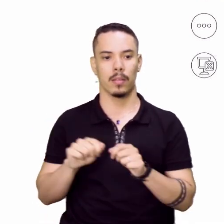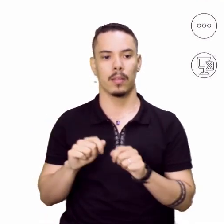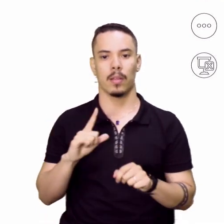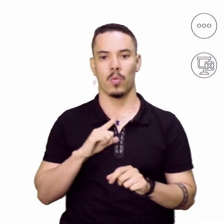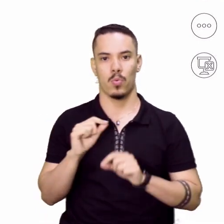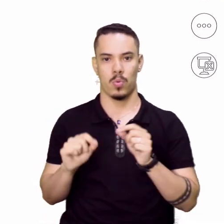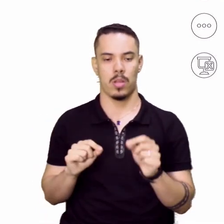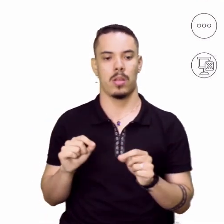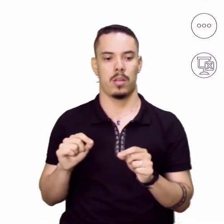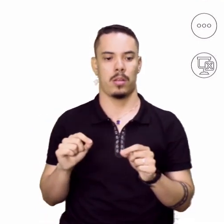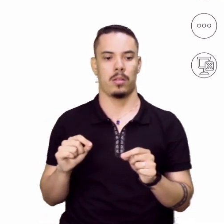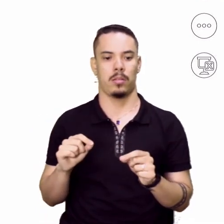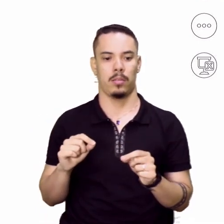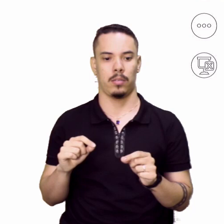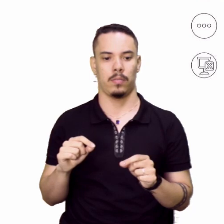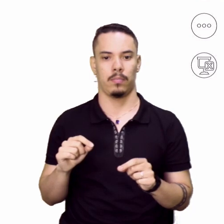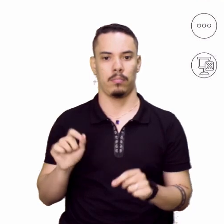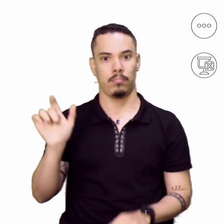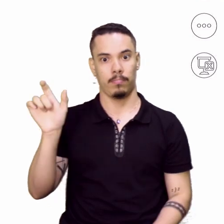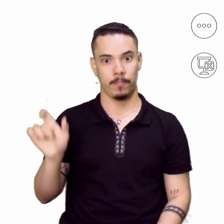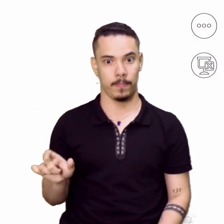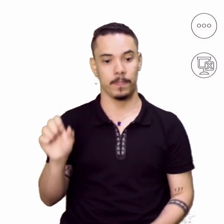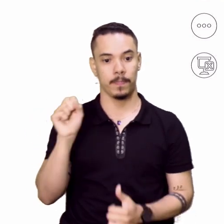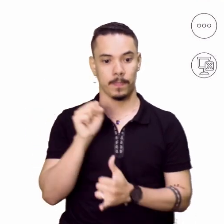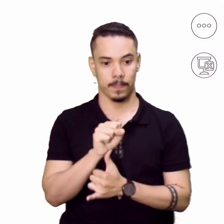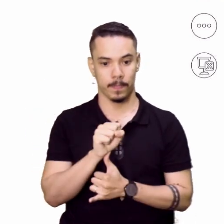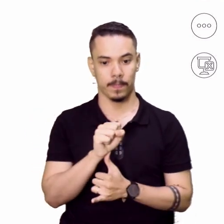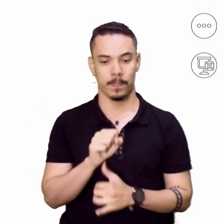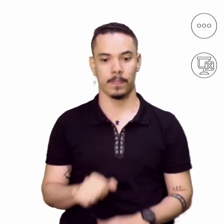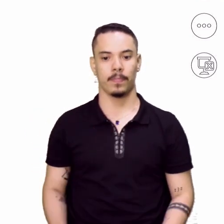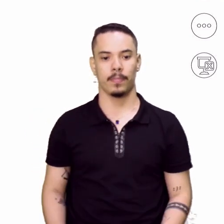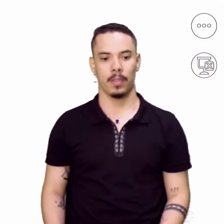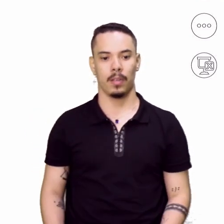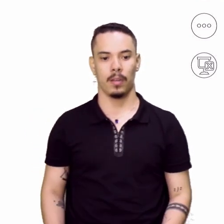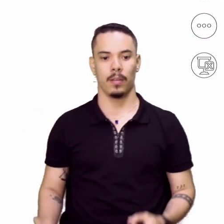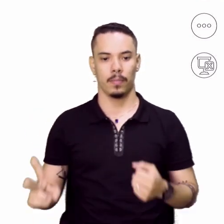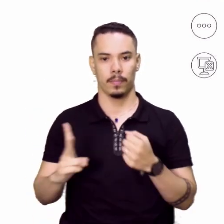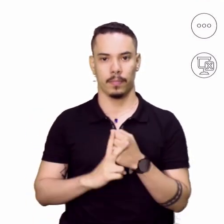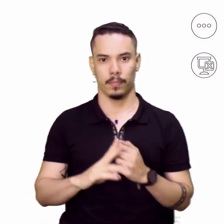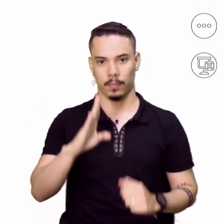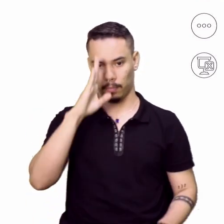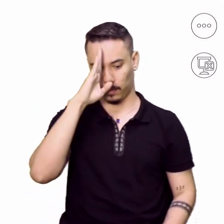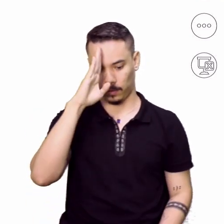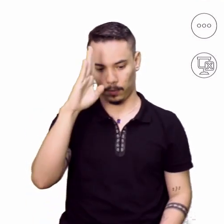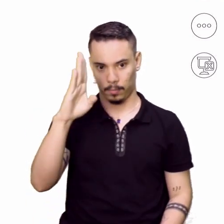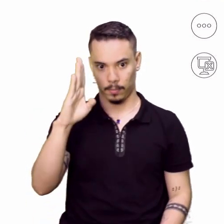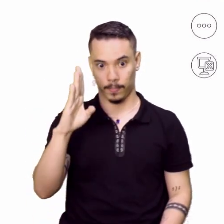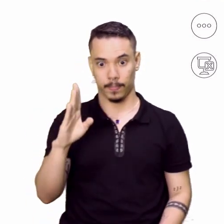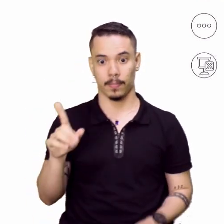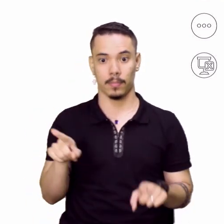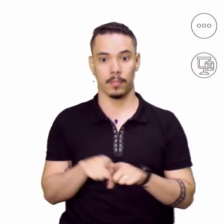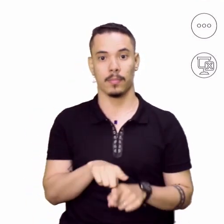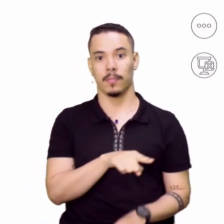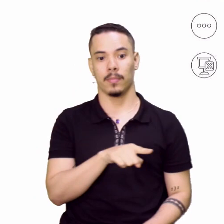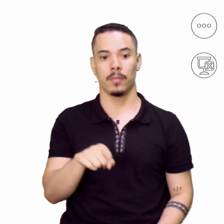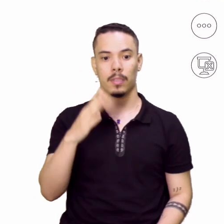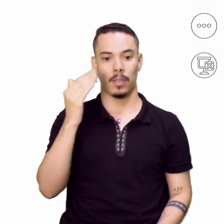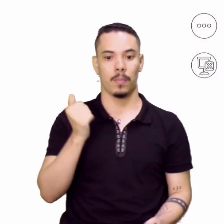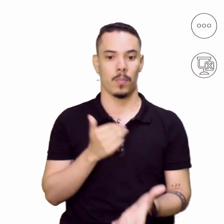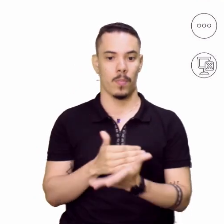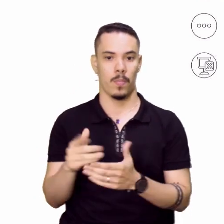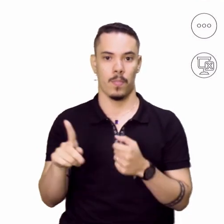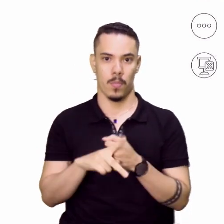o seu sujeito o seu o seu verbo principal e você sabe que tá começando com um pronome